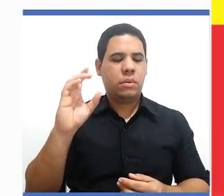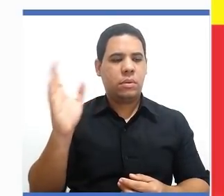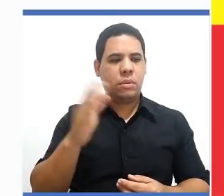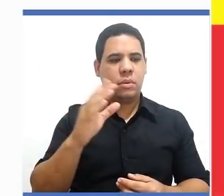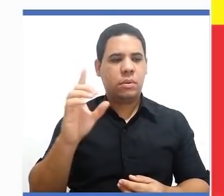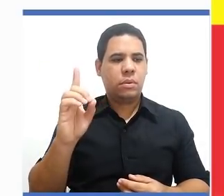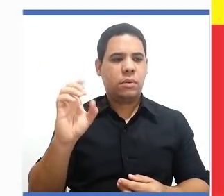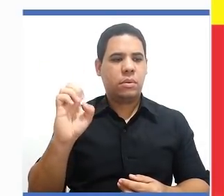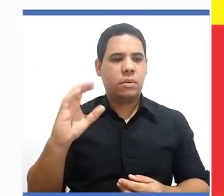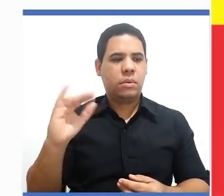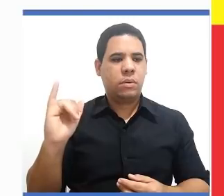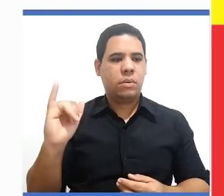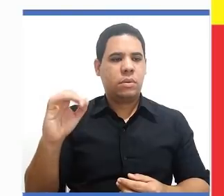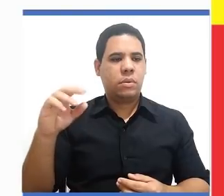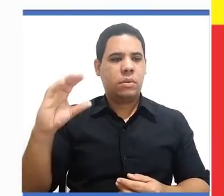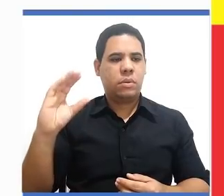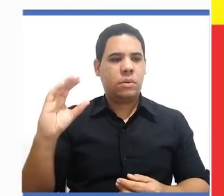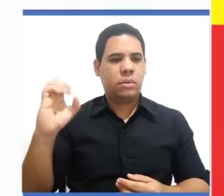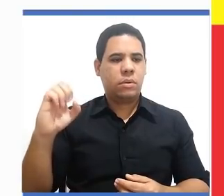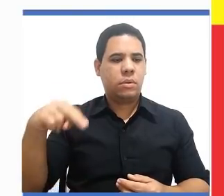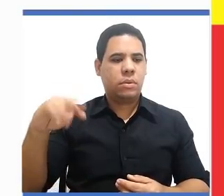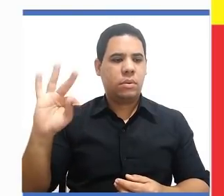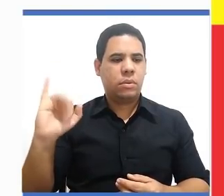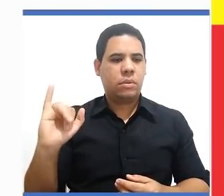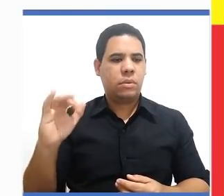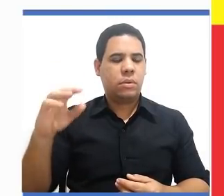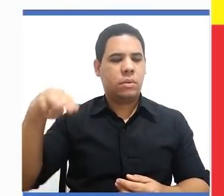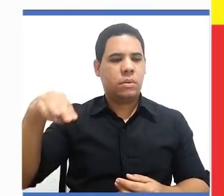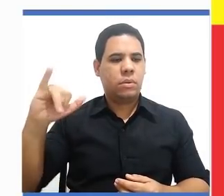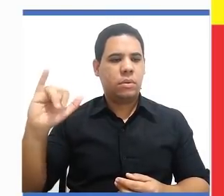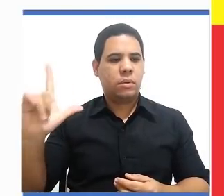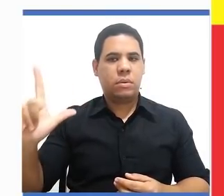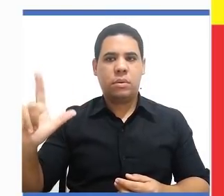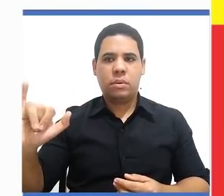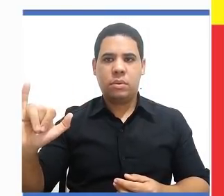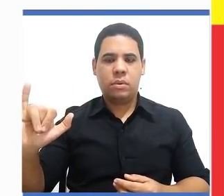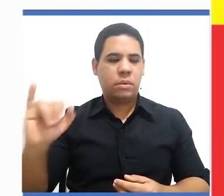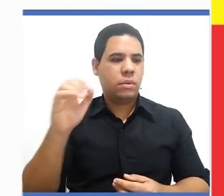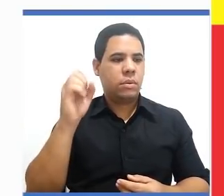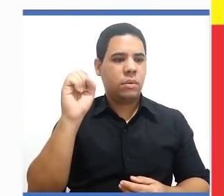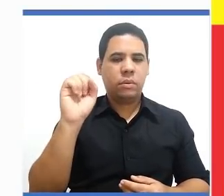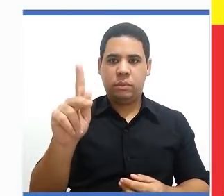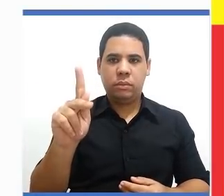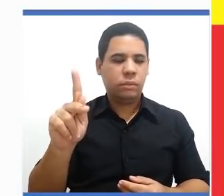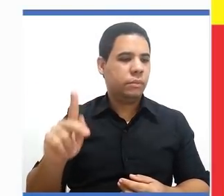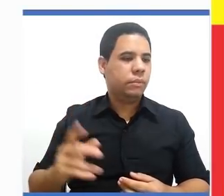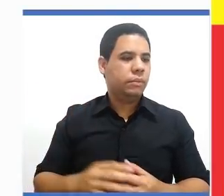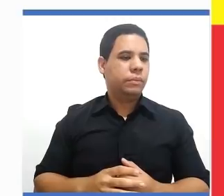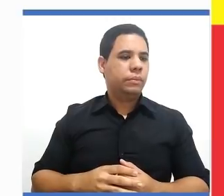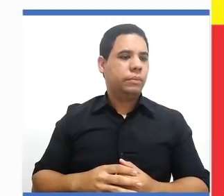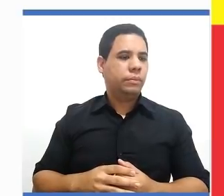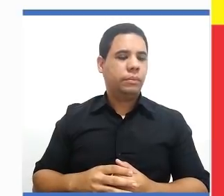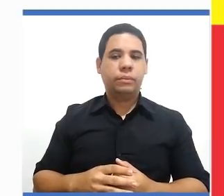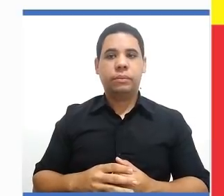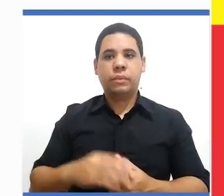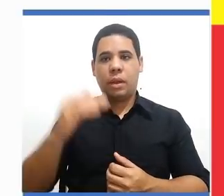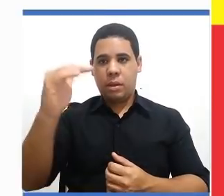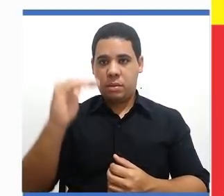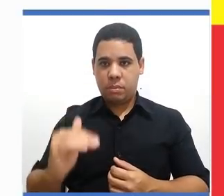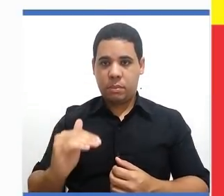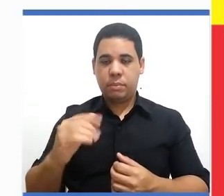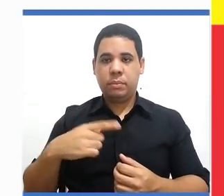quê? Quilograma, hectograma, decagrama, grama, decigrama, centigrama, miligrama.